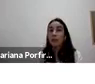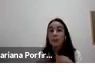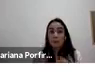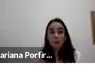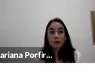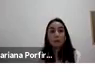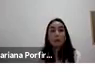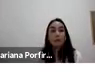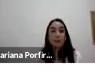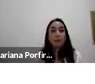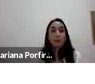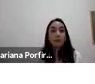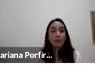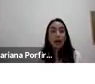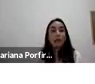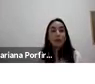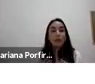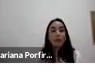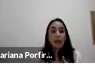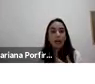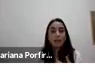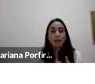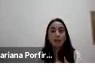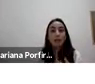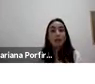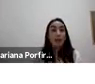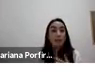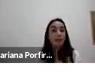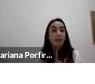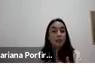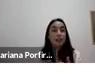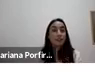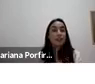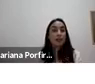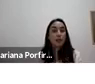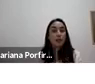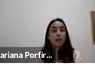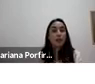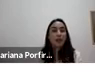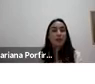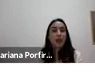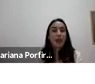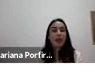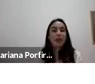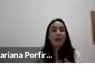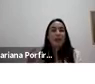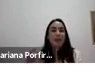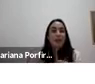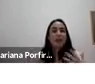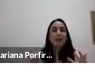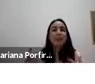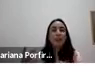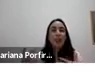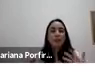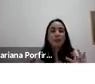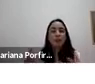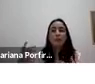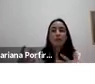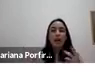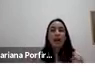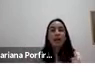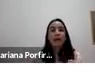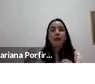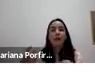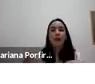processo por um profissional habilitado para que ela possa se sentir segura, né? Porque a mãe começa a achar que o